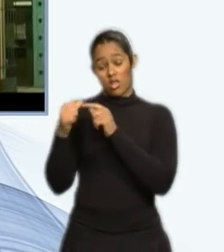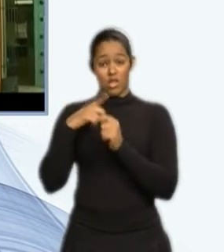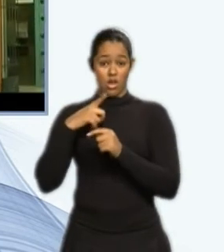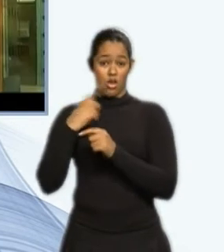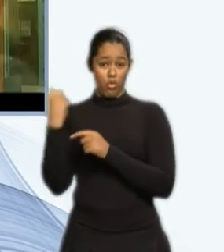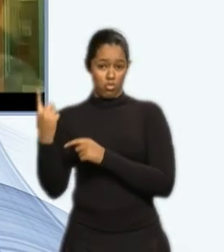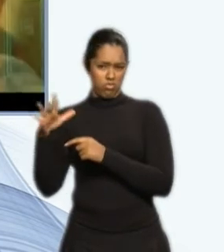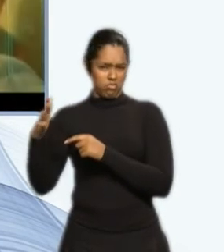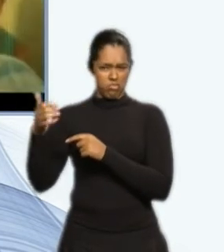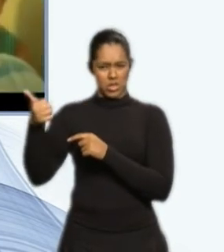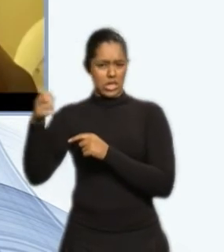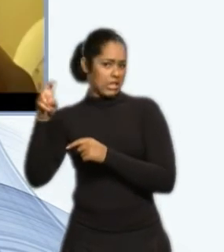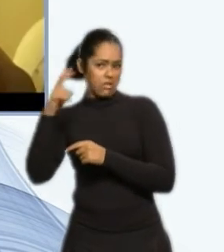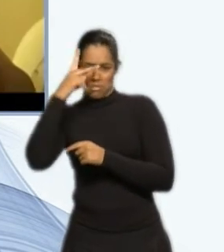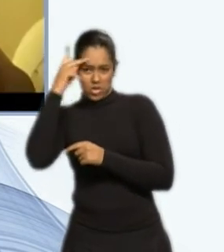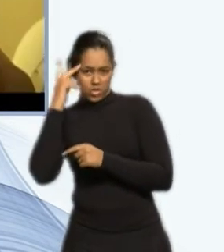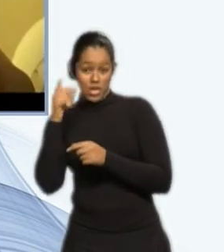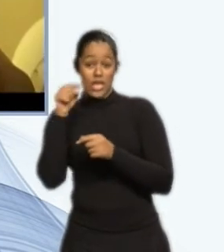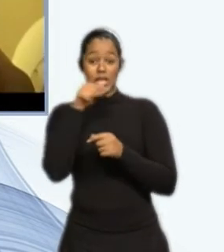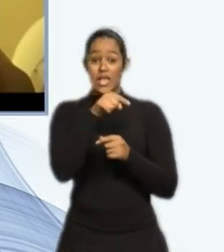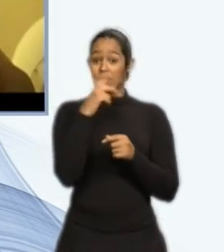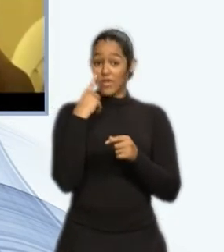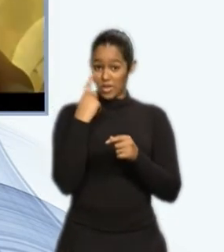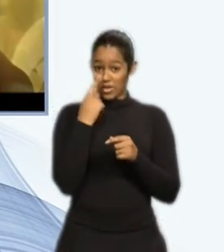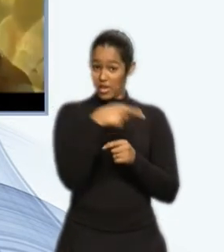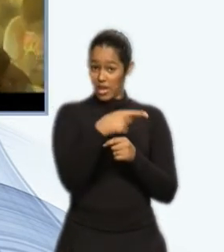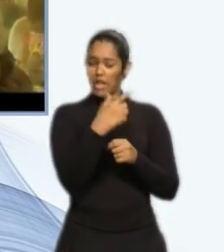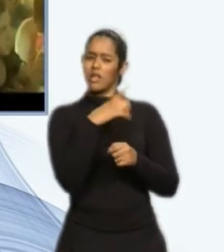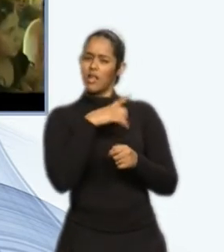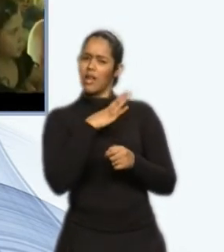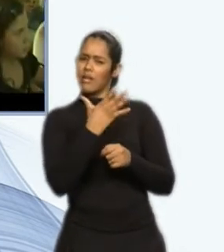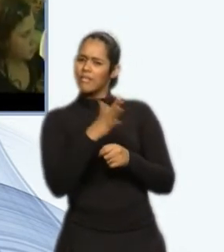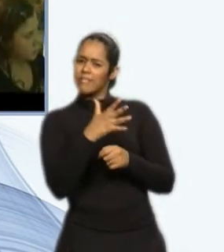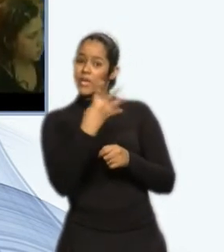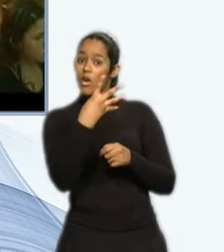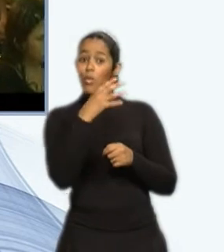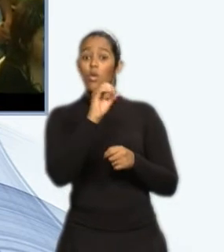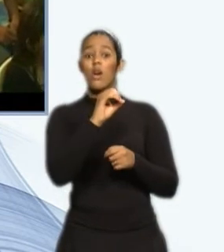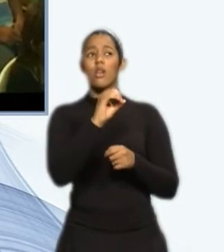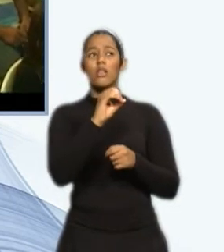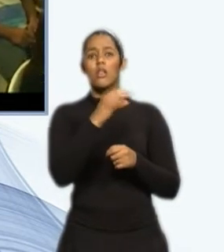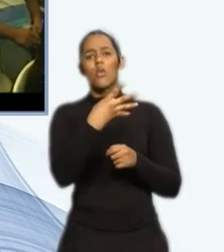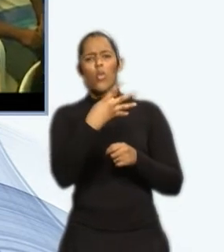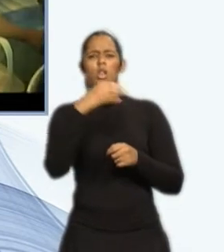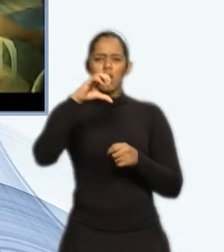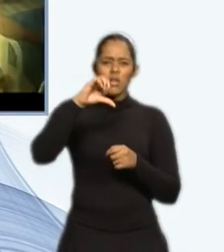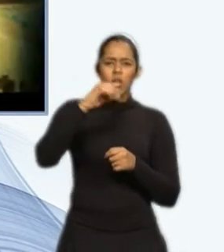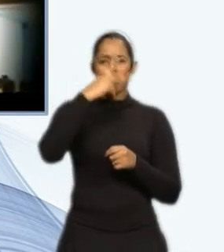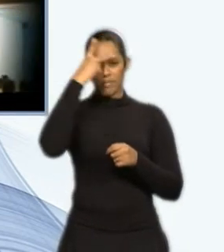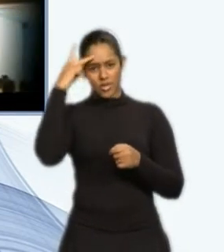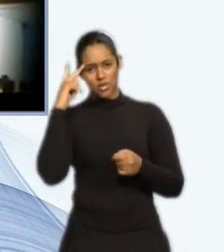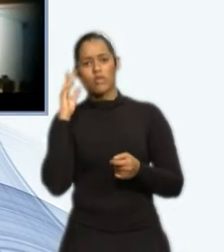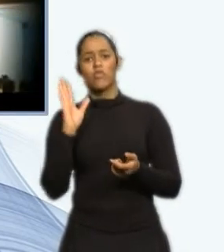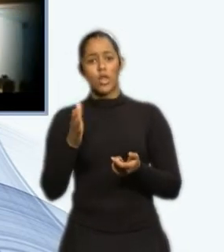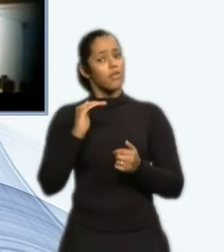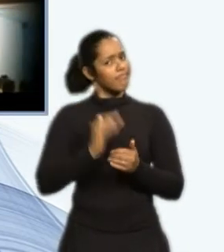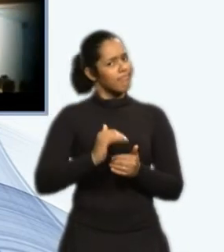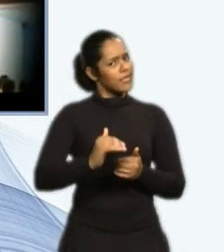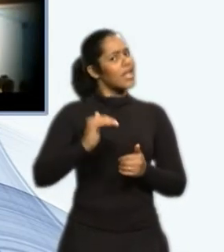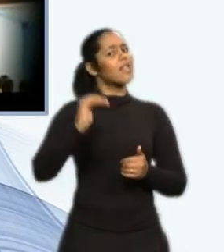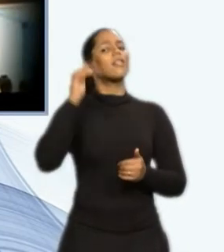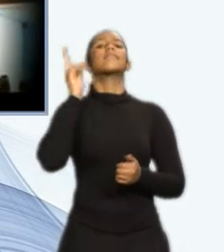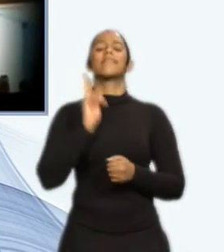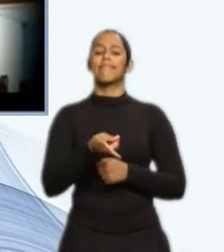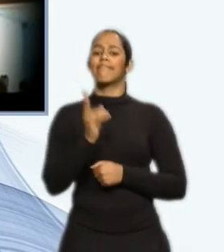menos 15 pessoas, e esse que vocês estão vendo aí atrás, já estamos com 49 pessoas e